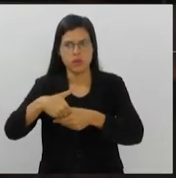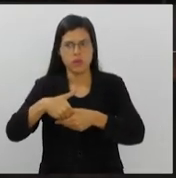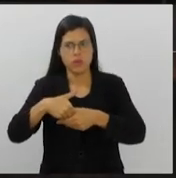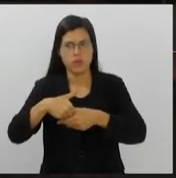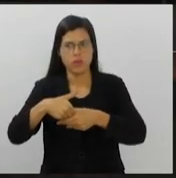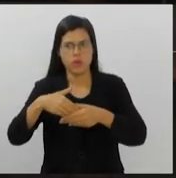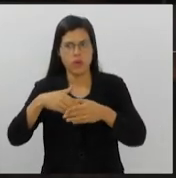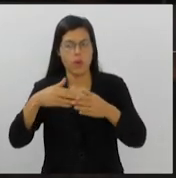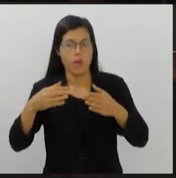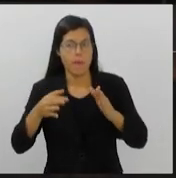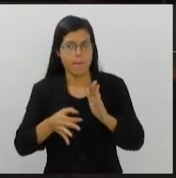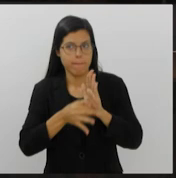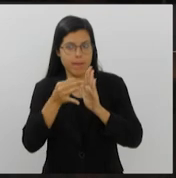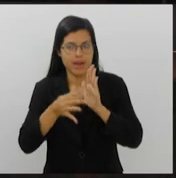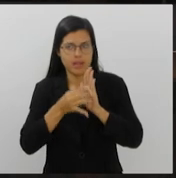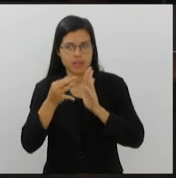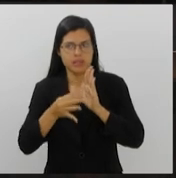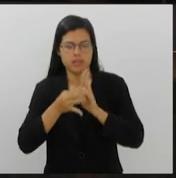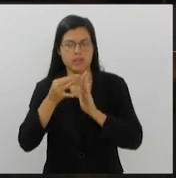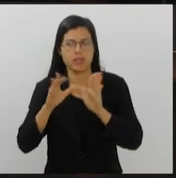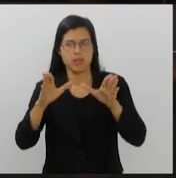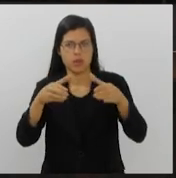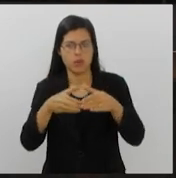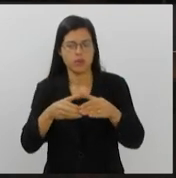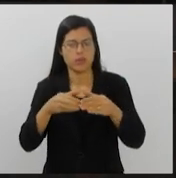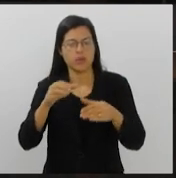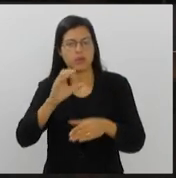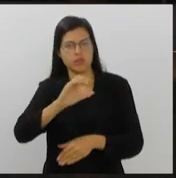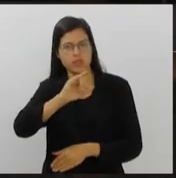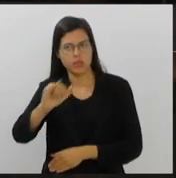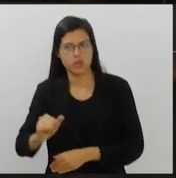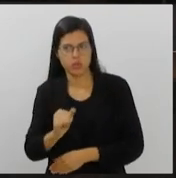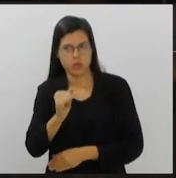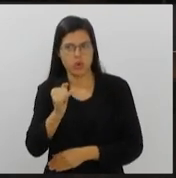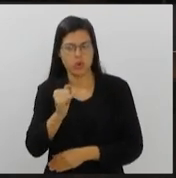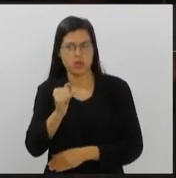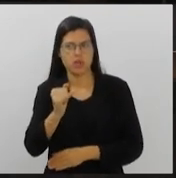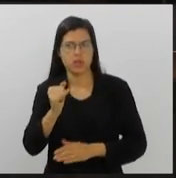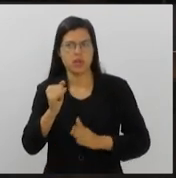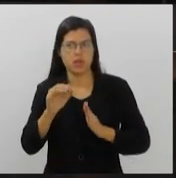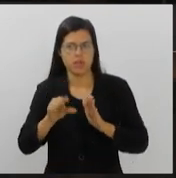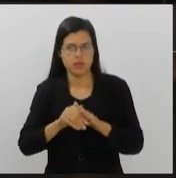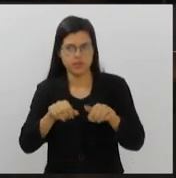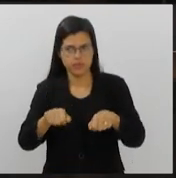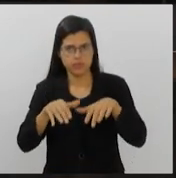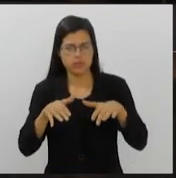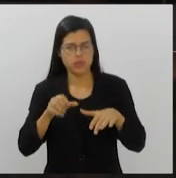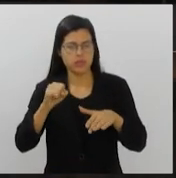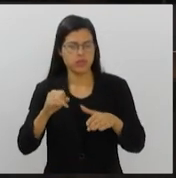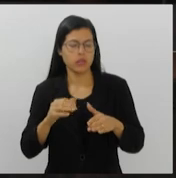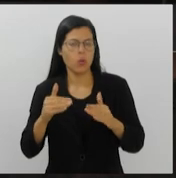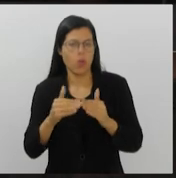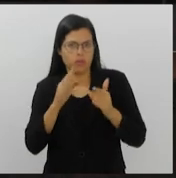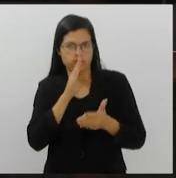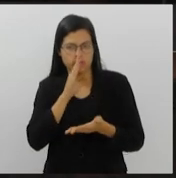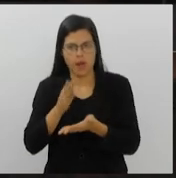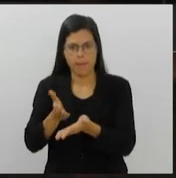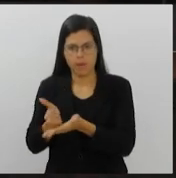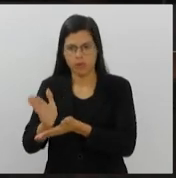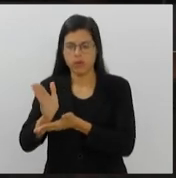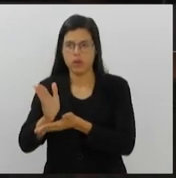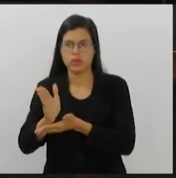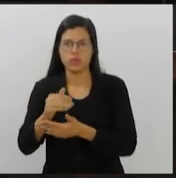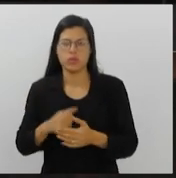emenda, o parecer da Comissão de Constituição e Justiça, as emendas de plenário. Senhores que aprovam, permaneçam como estão.